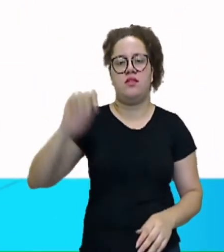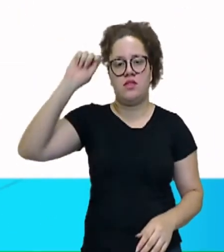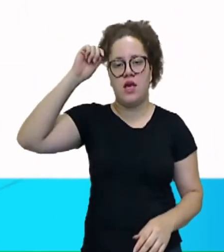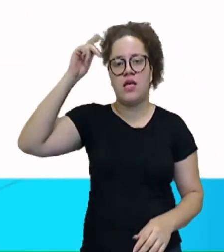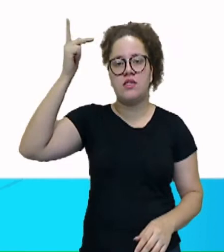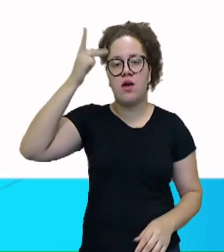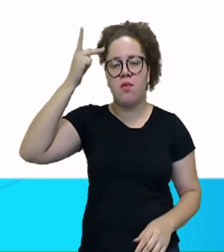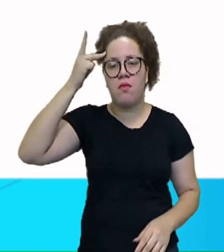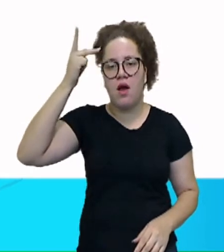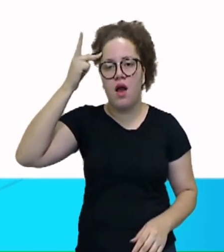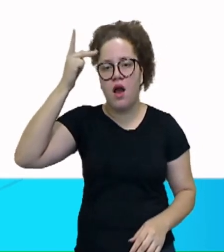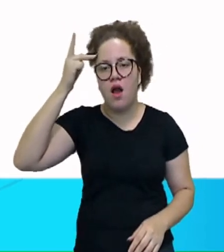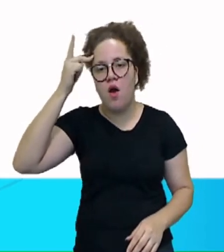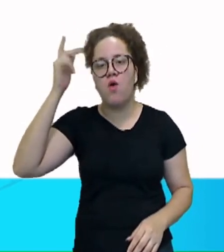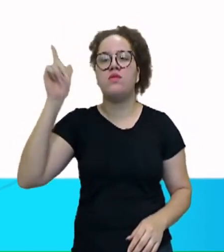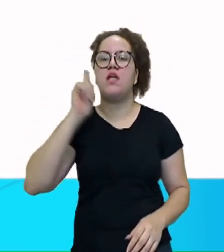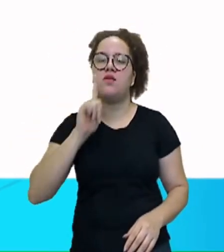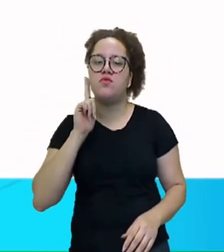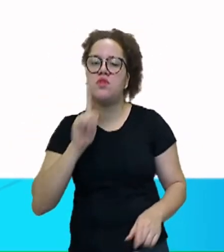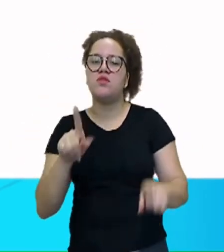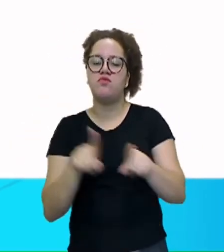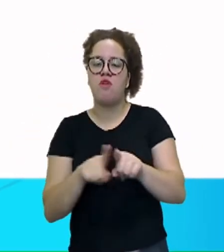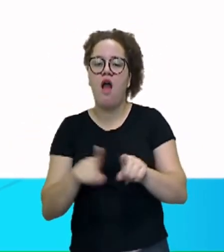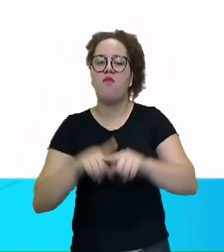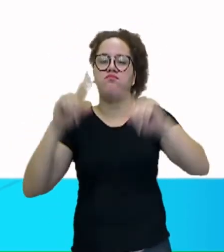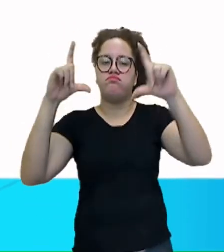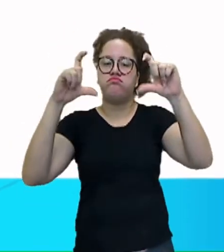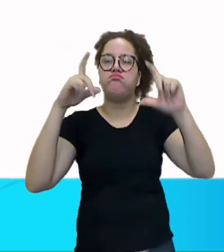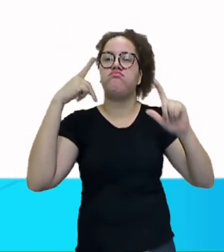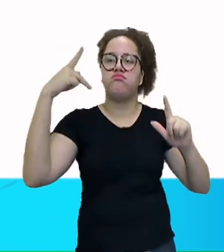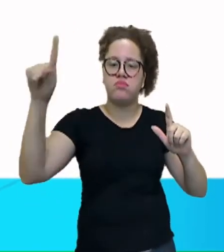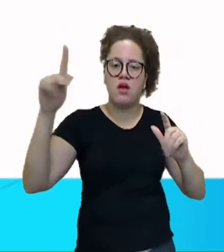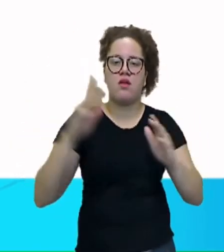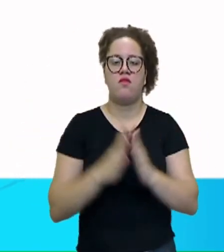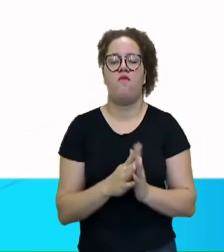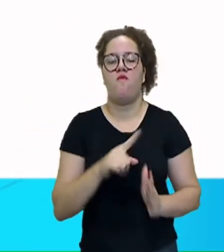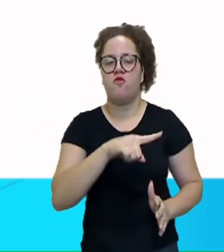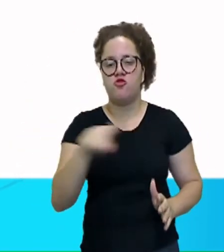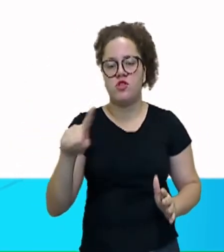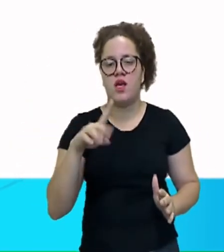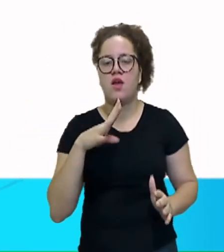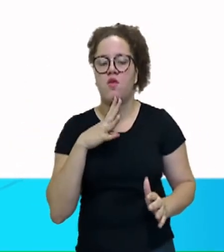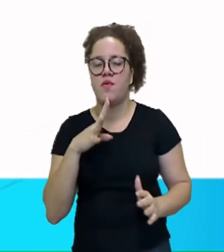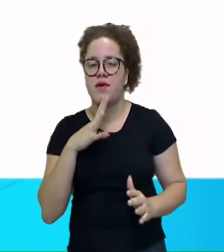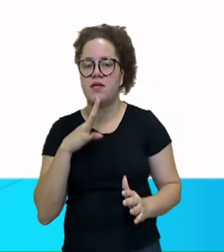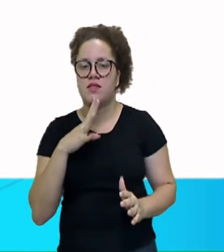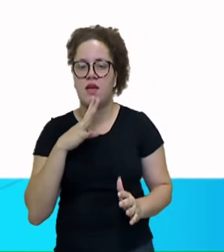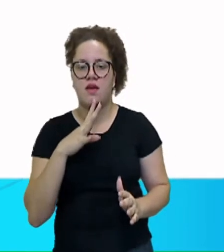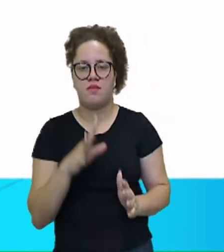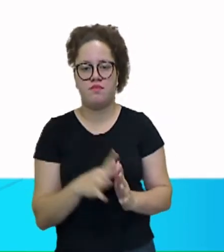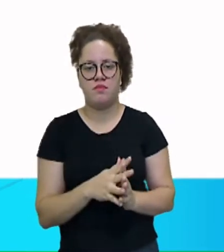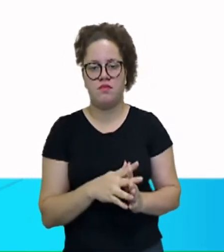Minas Gerais. Então nós temos, se você quiser conhecer um pouco da história de Vic Muniz,